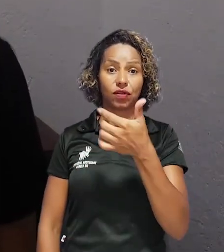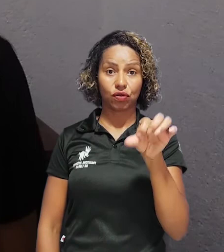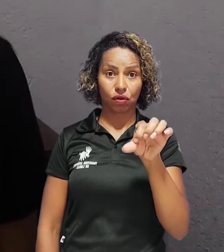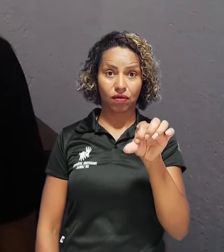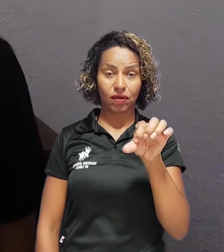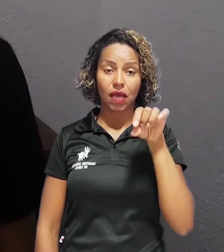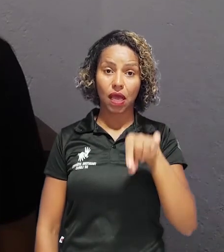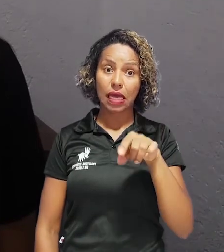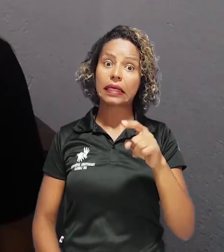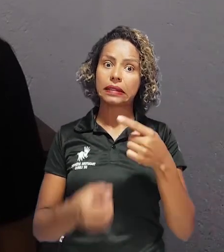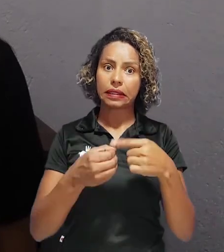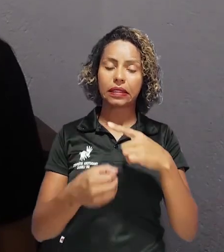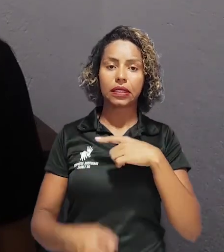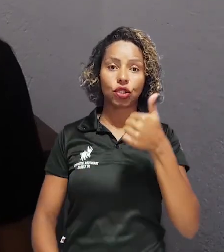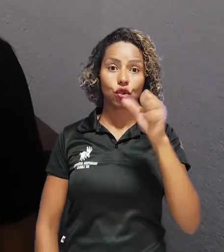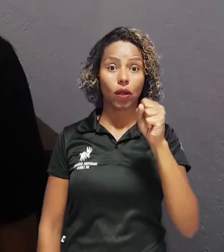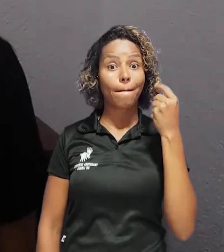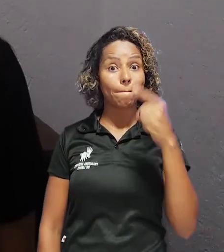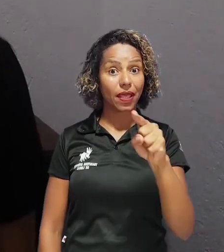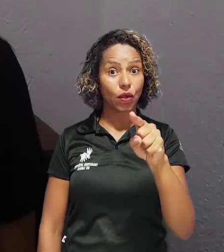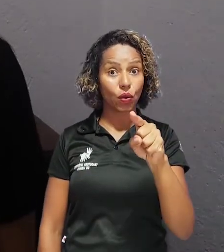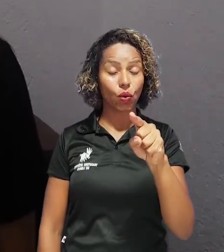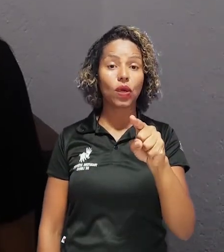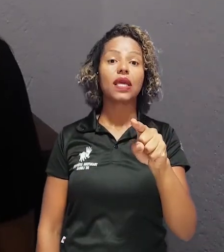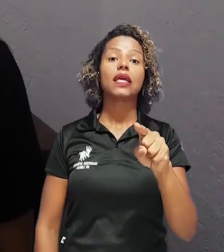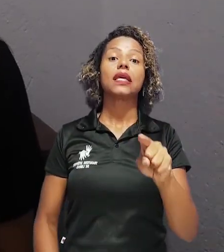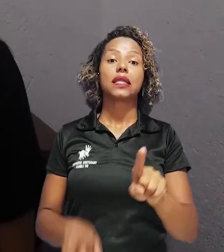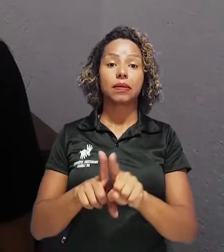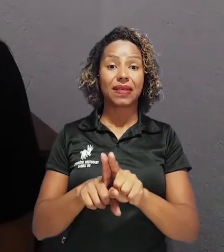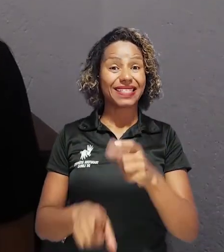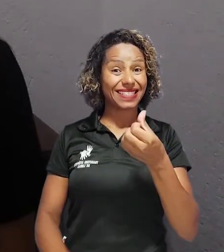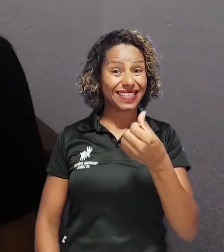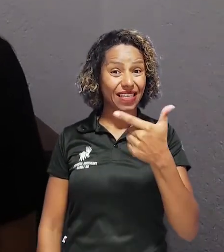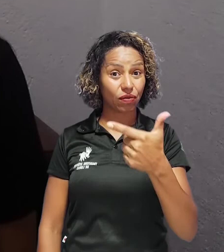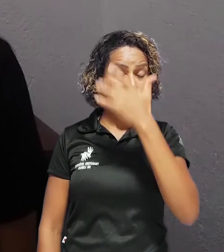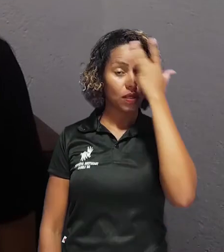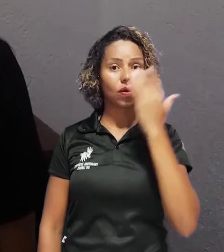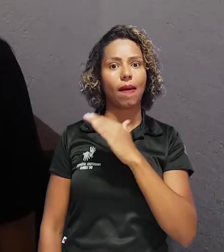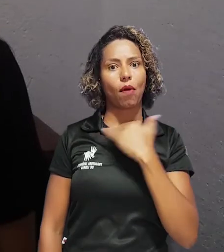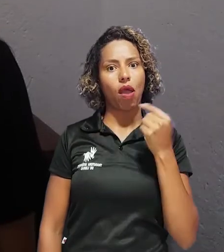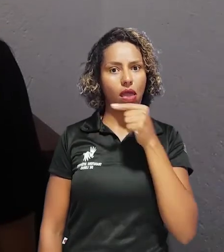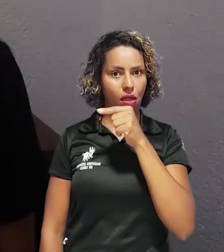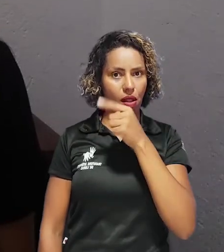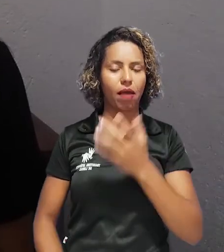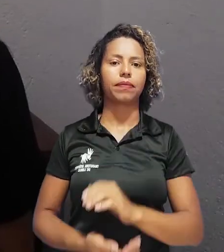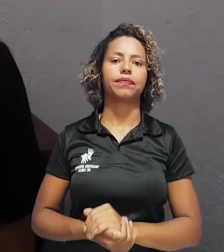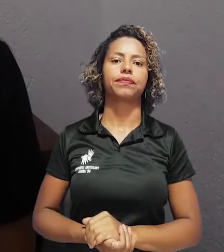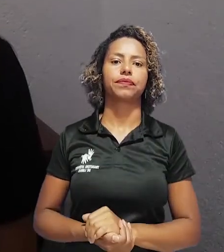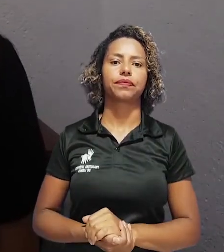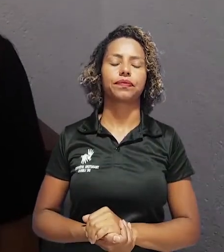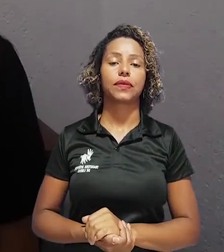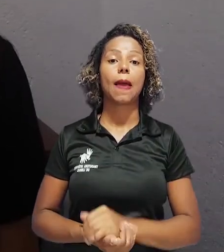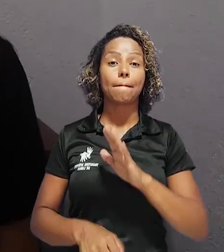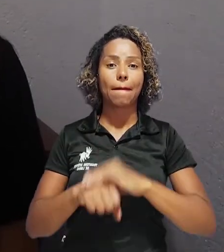29 de Março o município acumulava 18 1637 casos confirmados em 670 e duas vidas